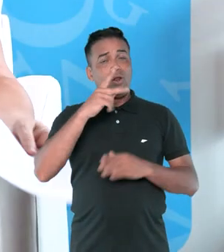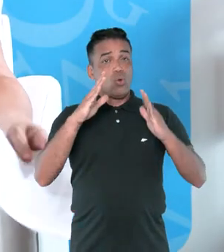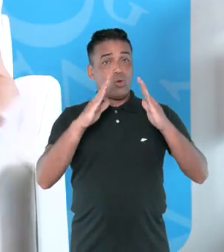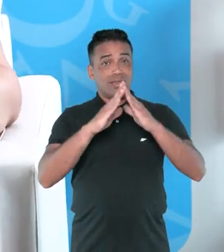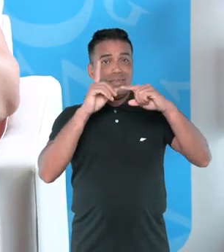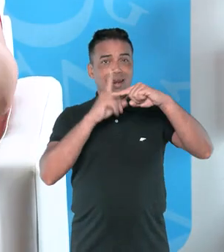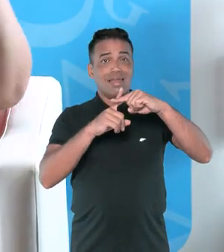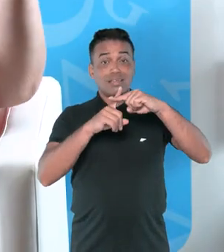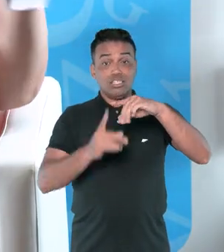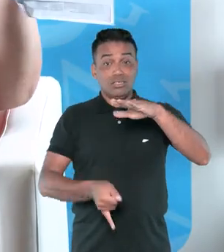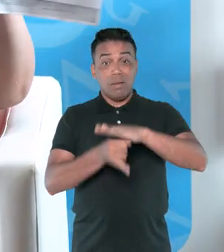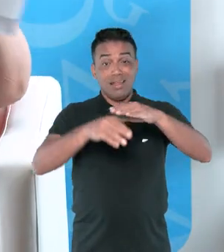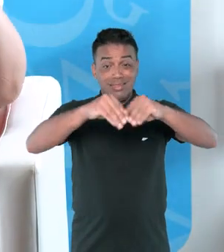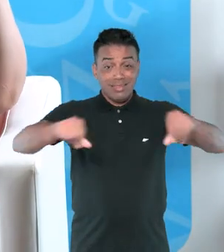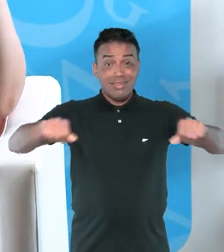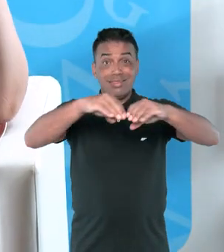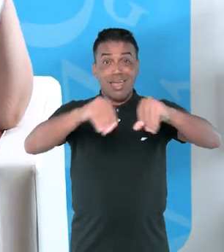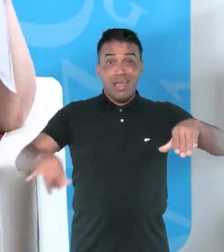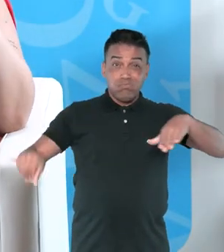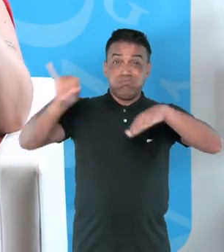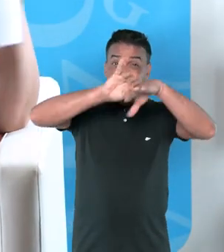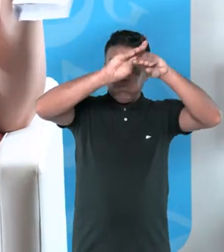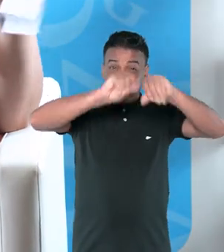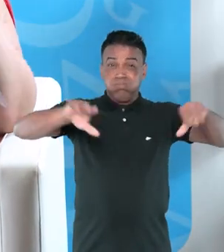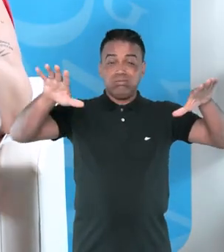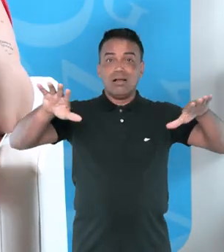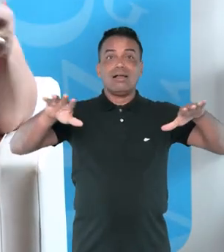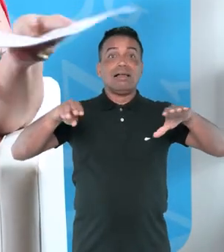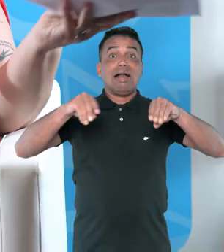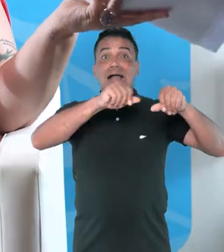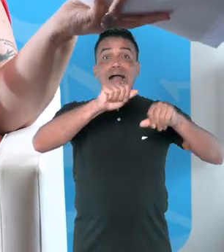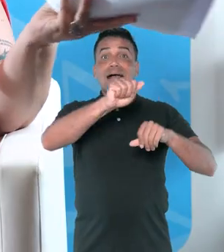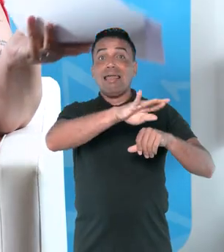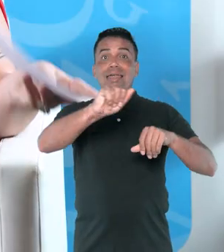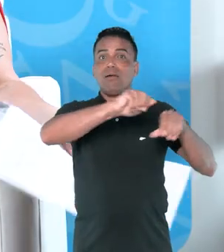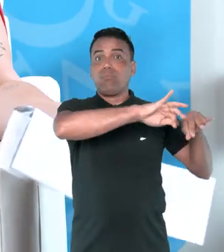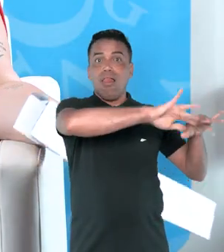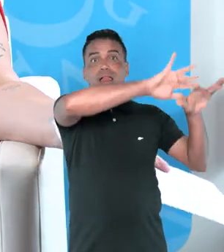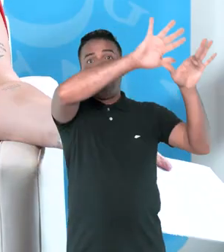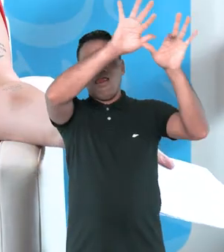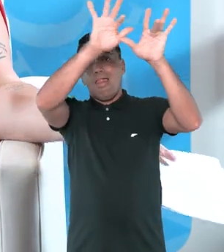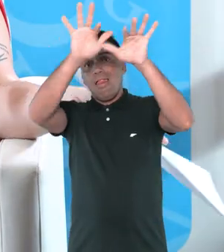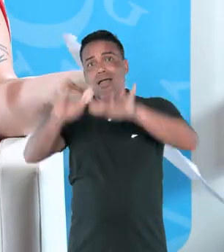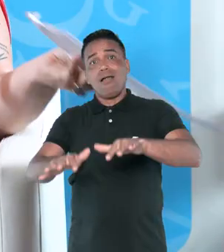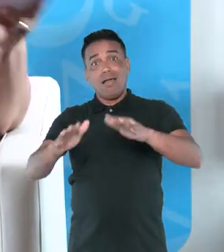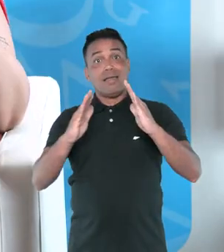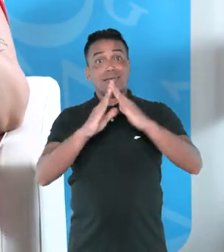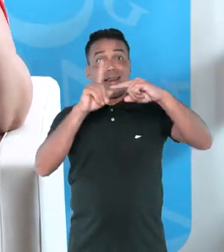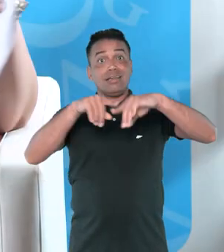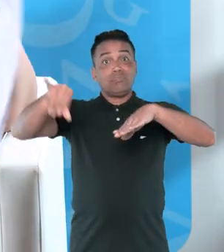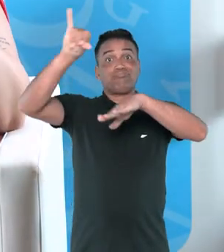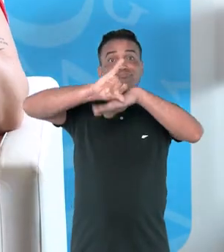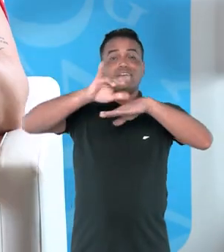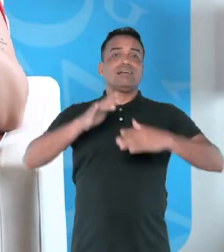ficado enterrada, completamente coberta por uma duna móvel, que é um fenômeno do litoral muito comum no mundo inteiro. De ter